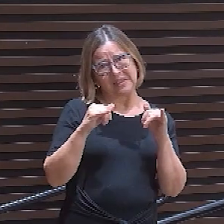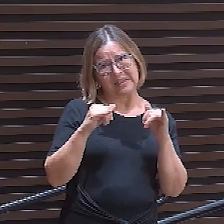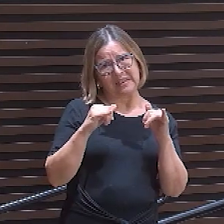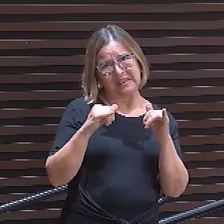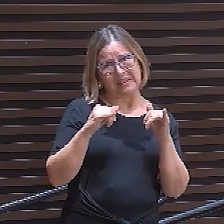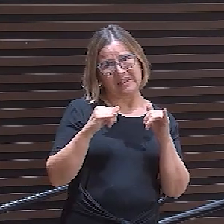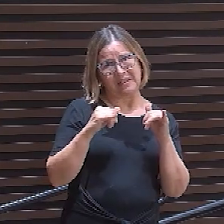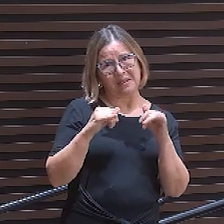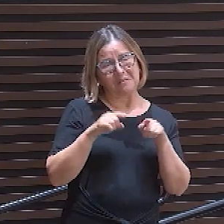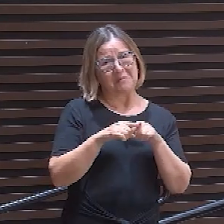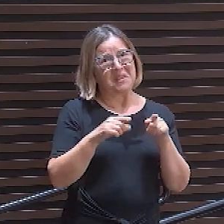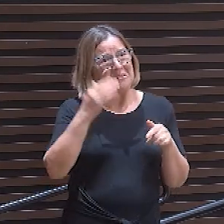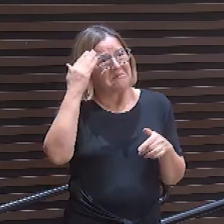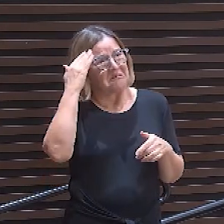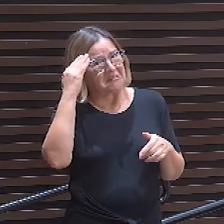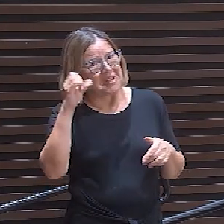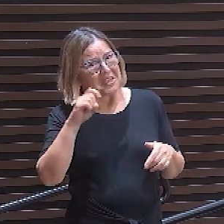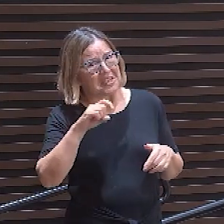sei se você vai